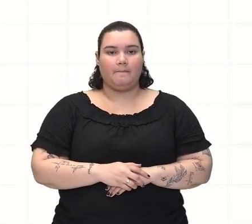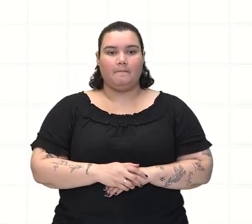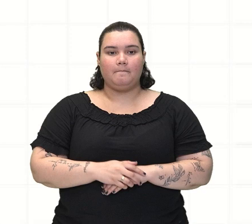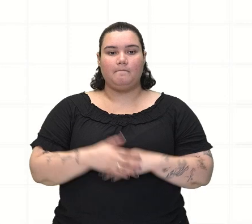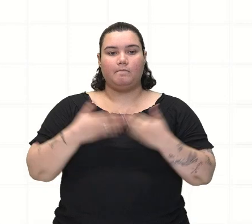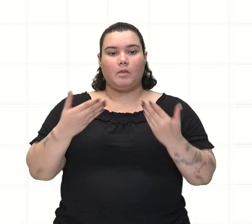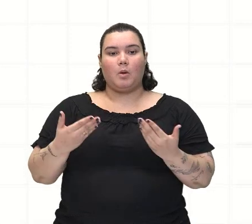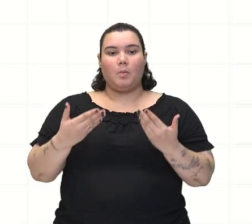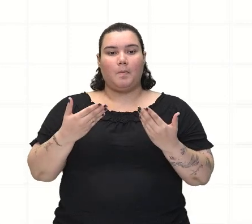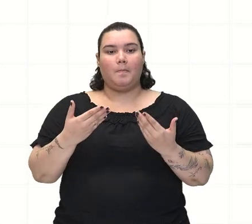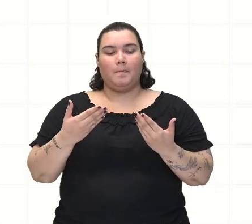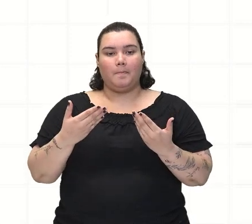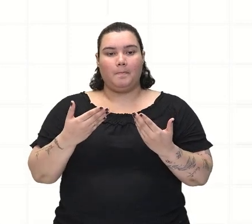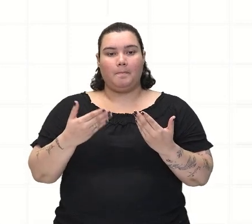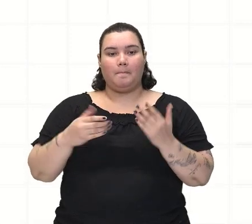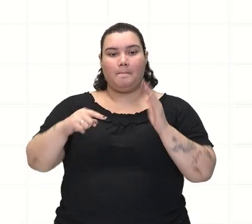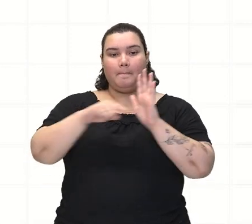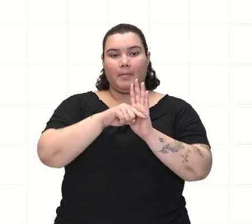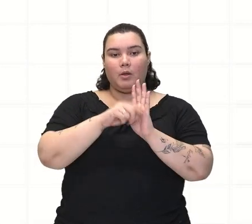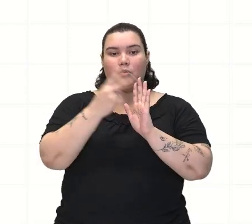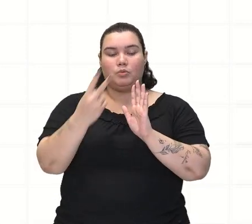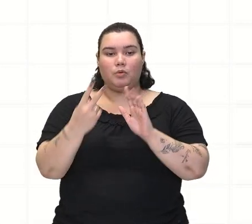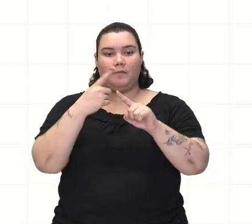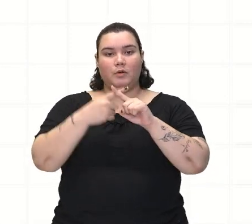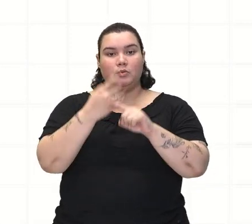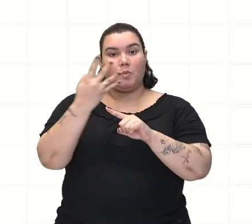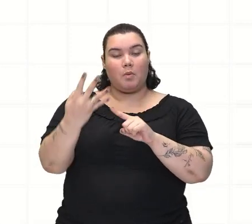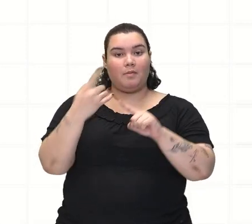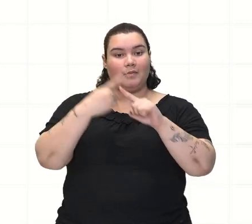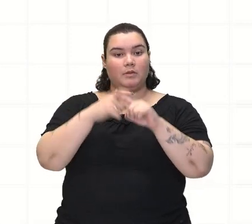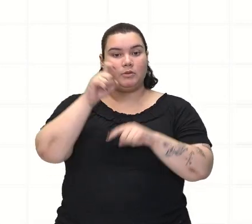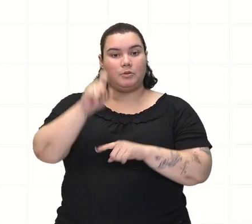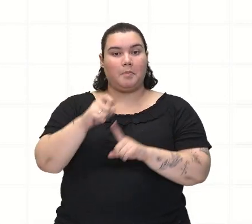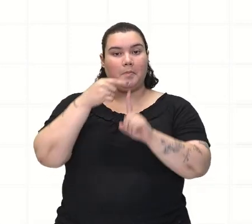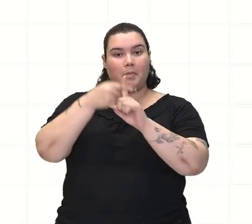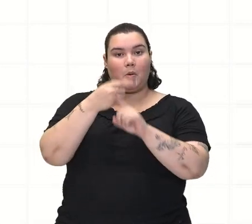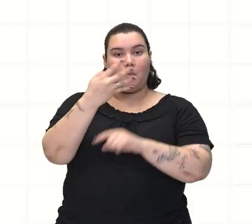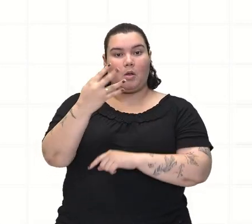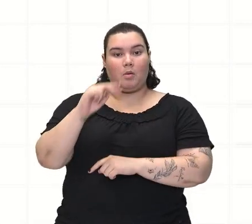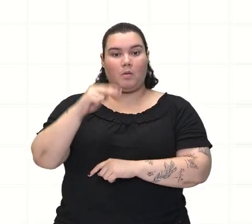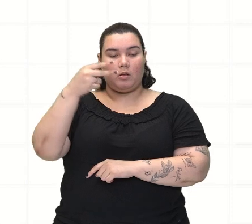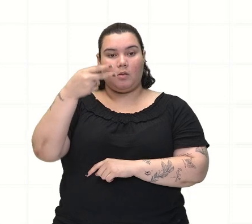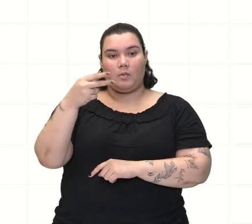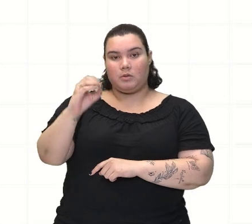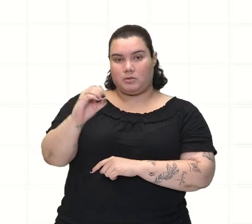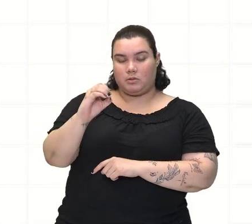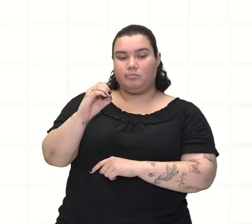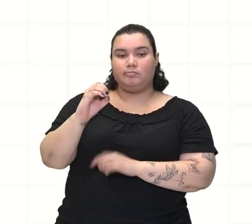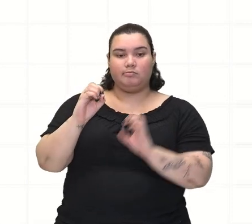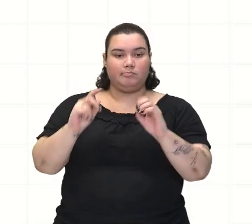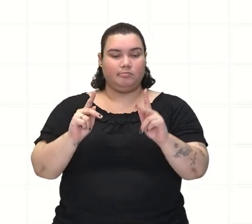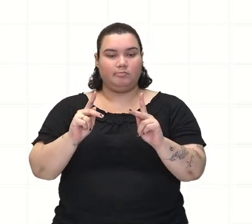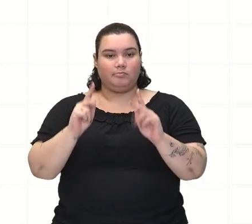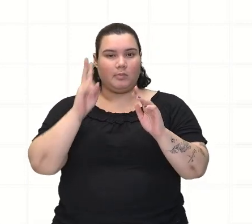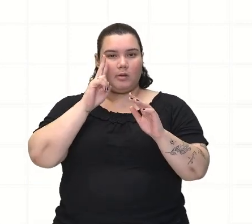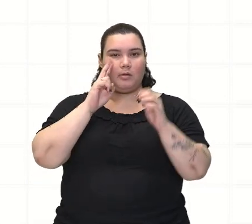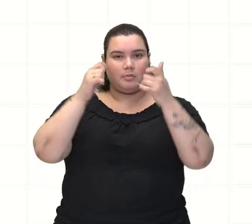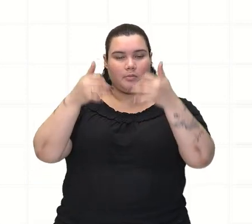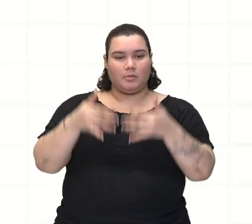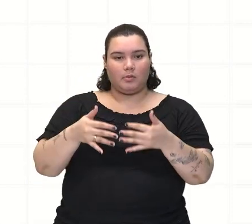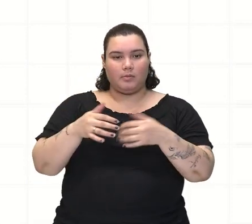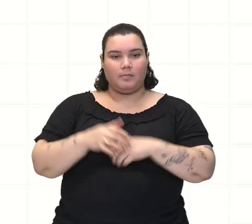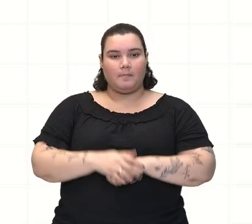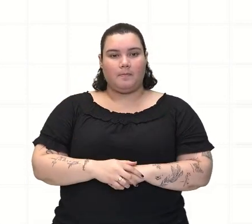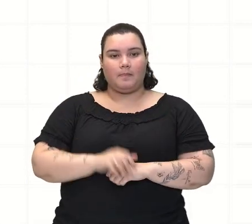menos 2 vezes 4 vezes x mais 4 ao quadrado é igual a 0, né? Como eu falei, o A,